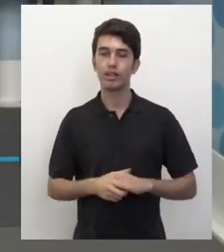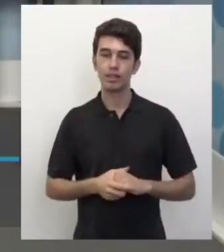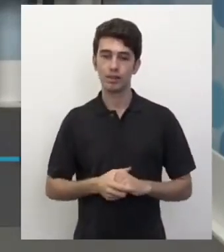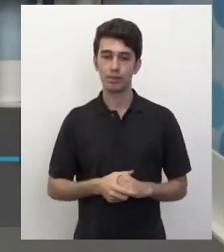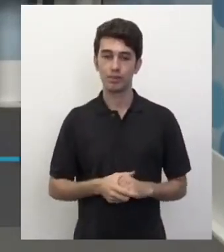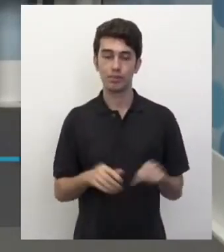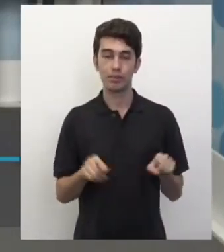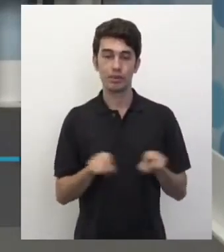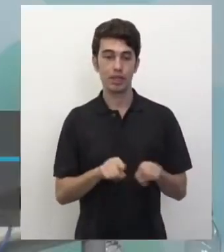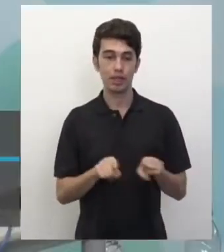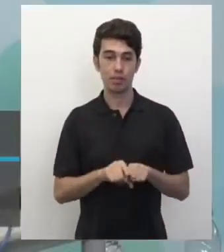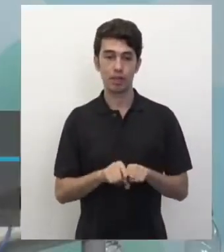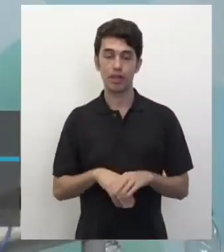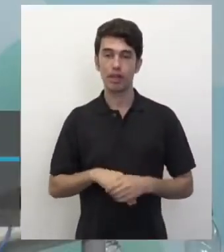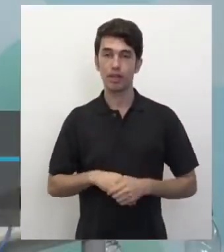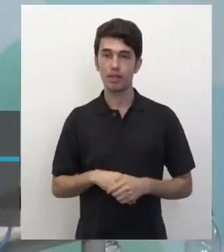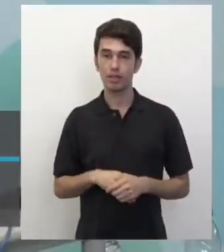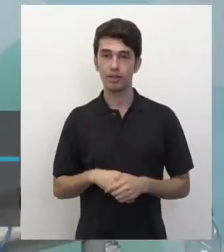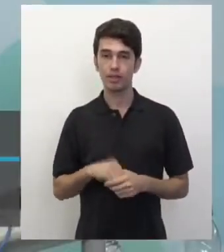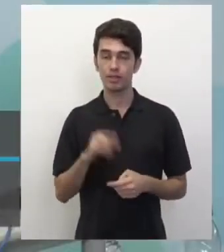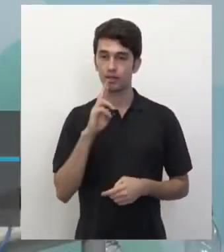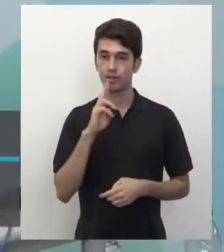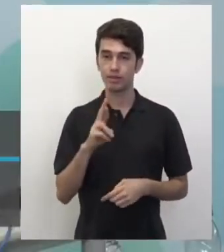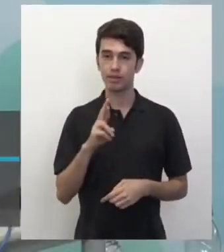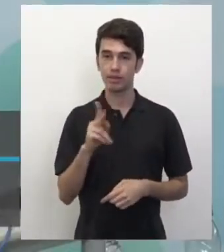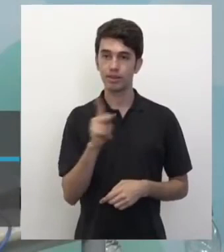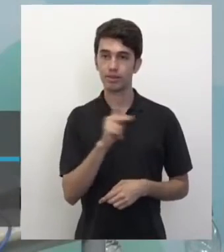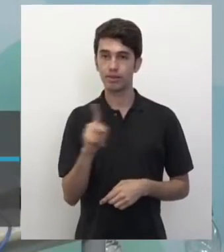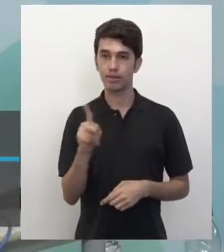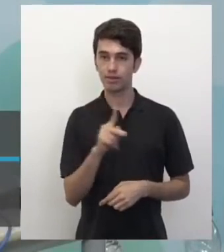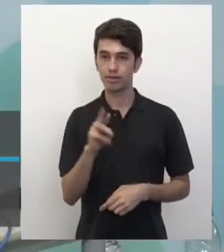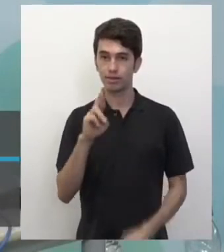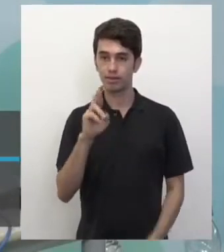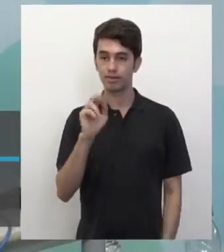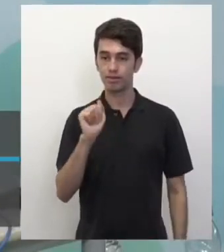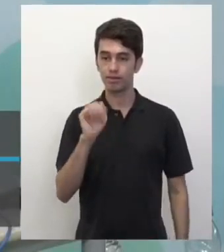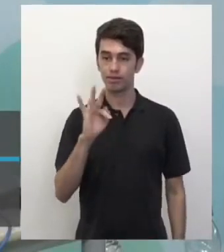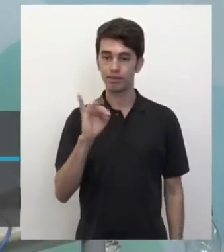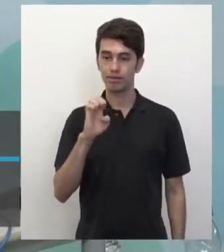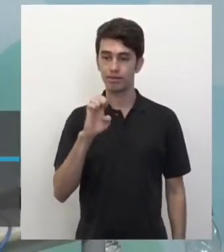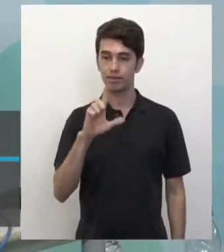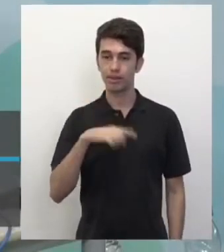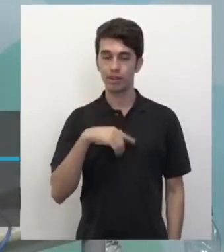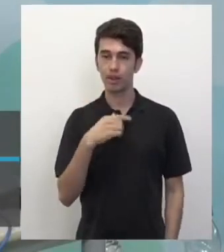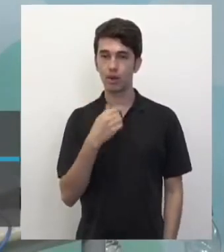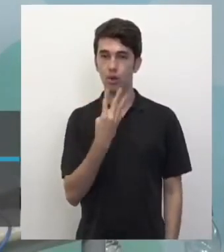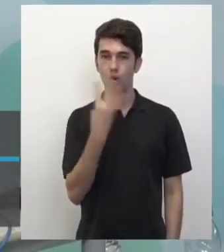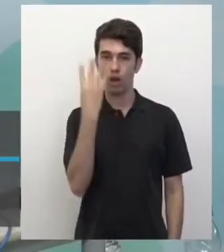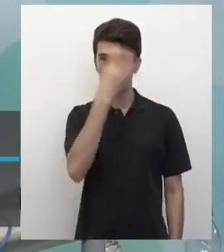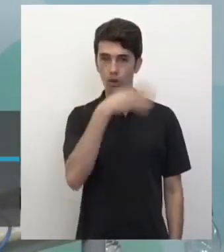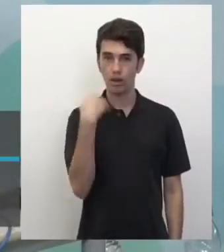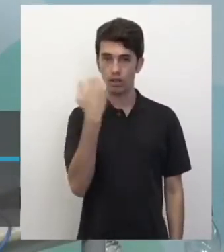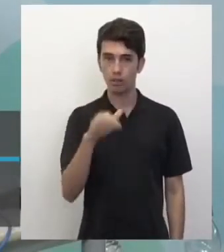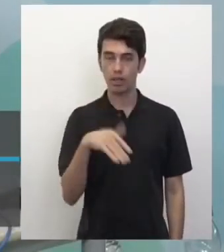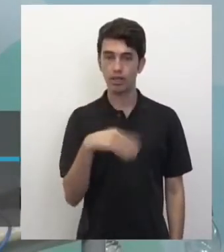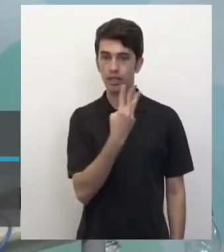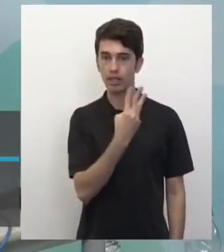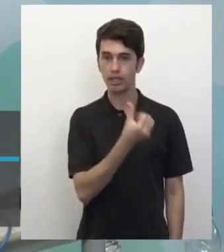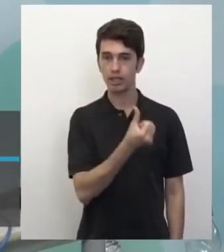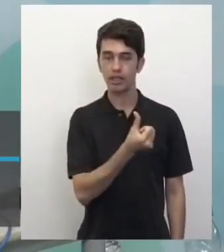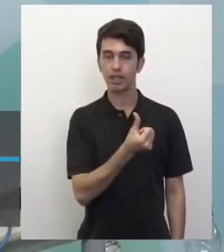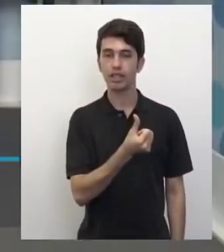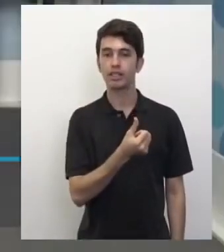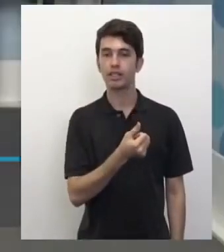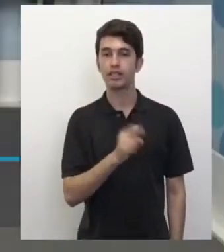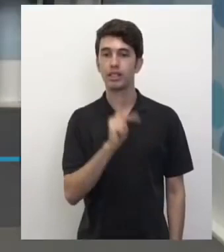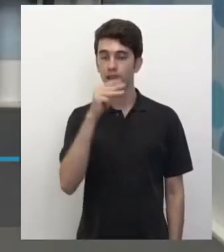legal. E tivemos aí também a resposta do professor Rafael. 4 horas e meia igual a 36 quilômetros e 6 horas igual a